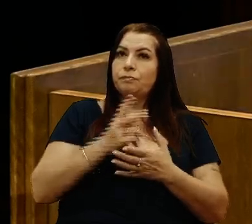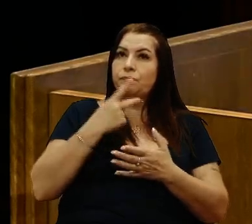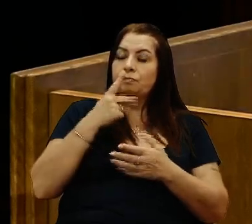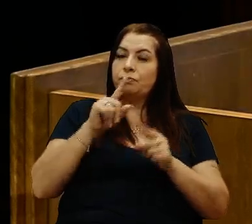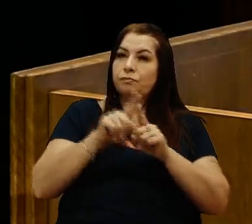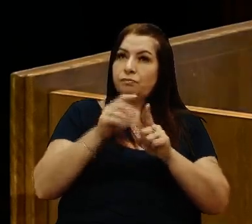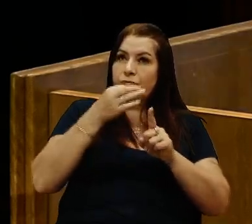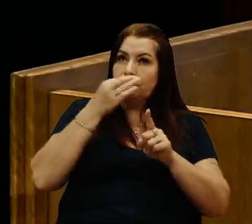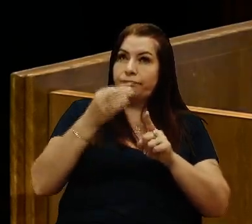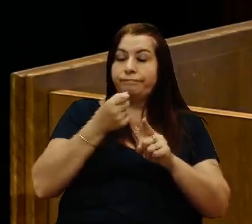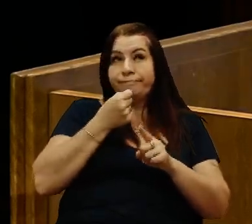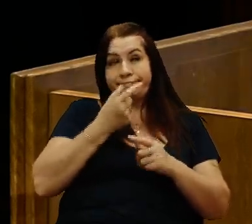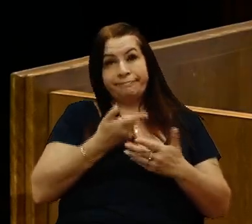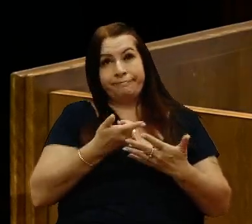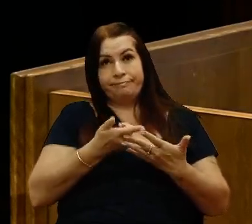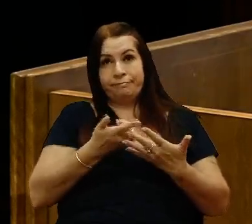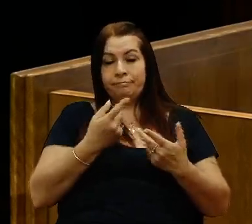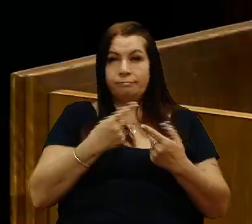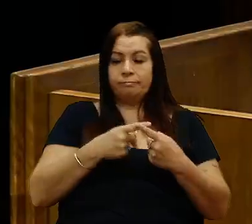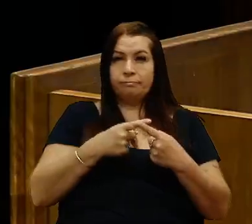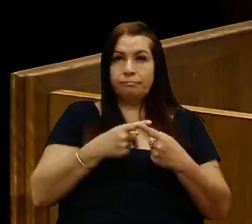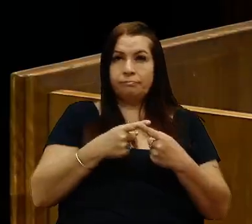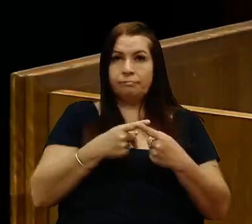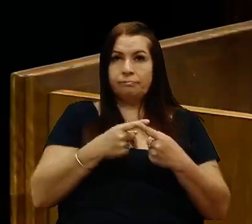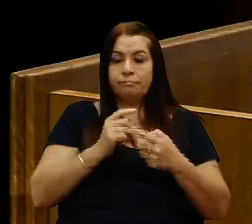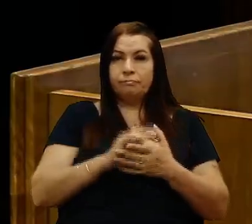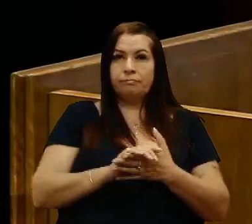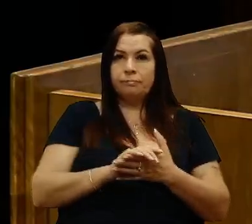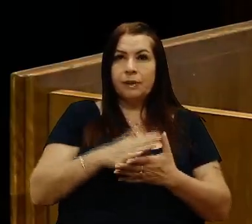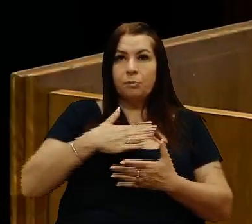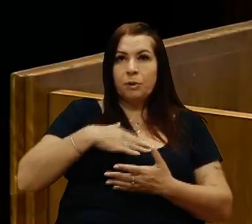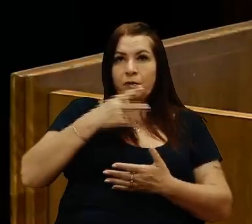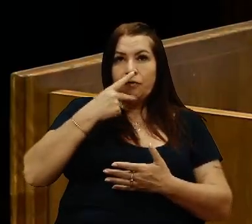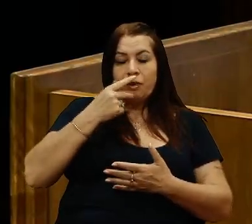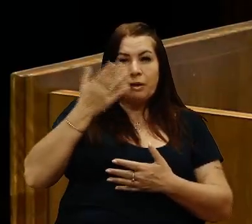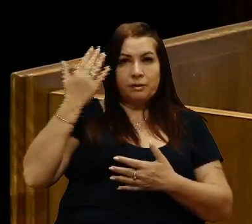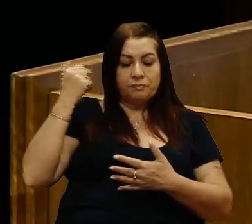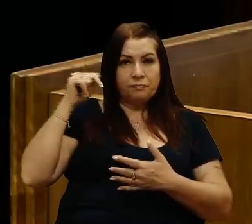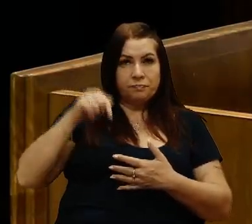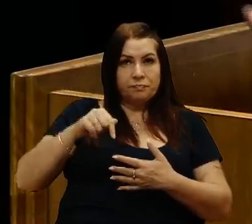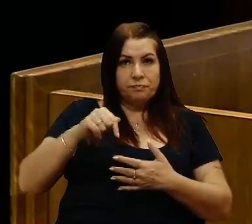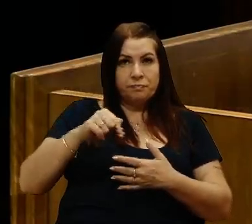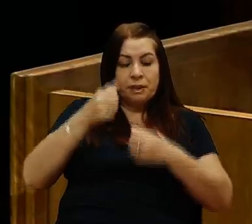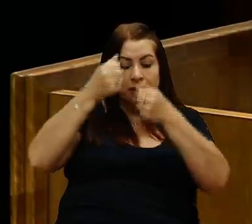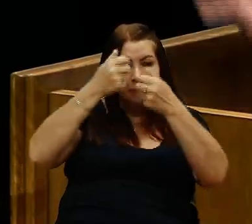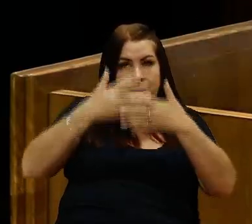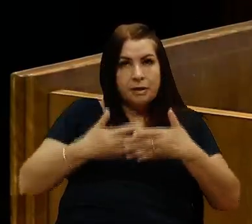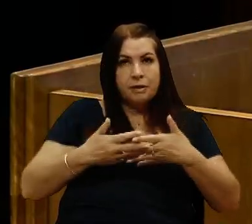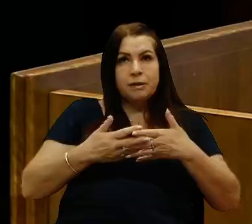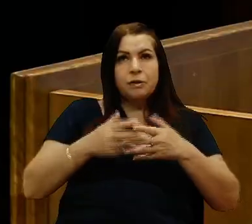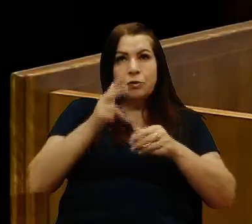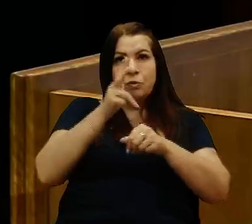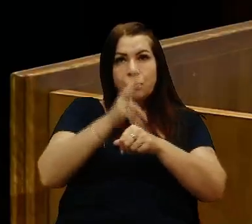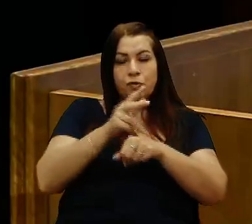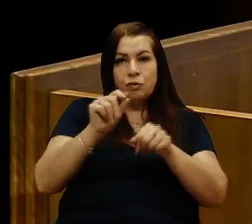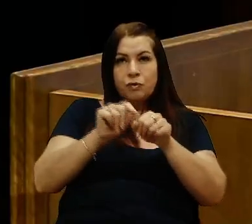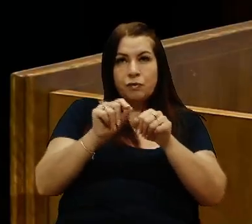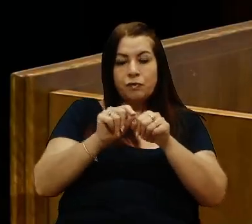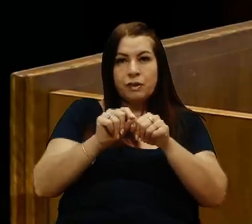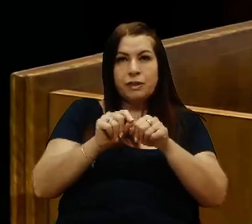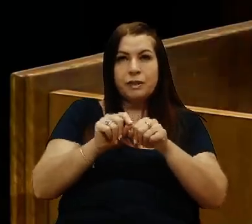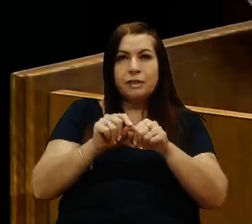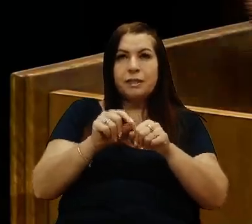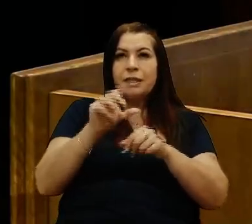irônico, Porque na minha fala da outra vez aqui, explicando, e no vídeo que eu fiz também nas lavouras, mostrando a questão